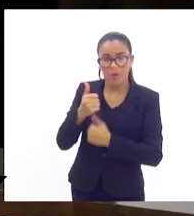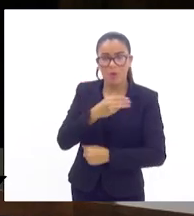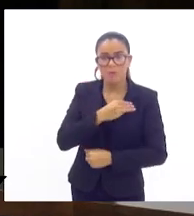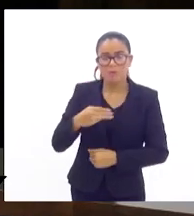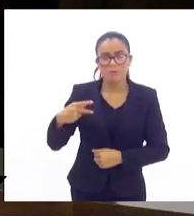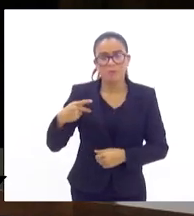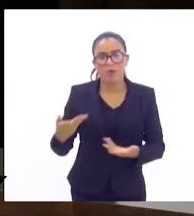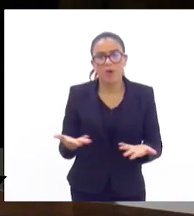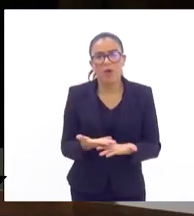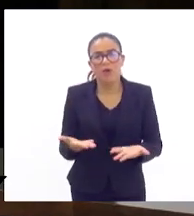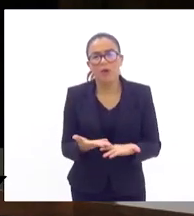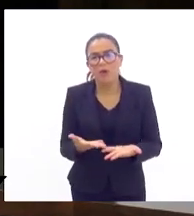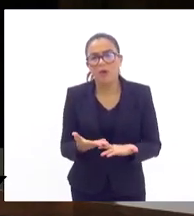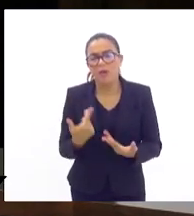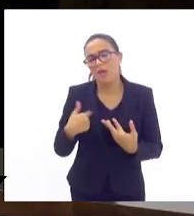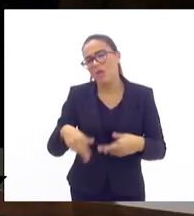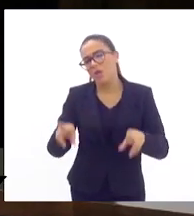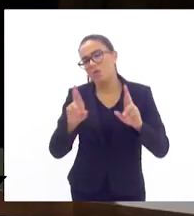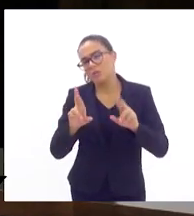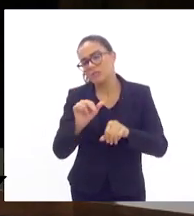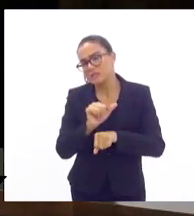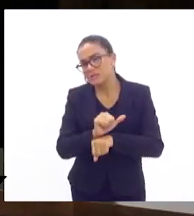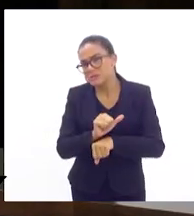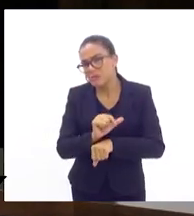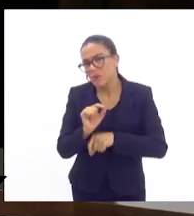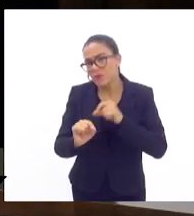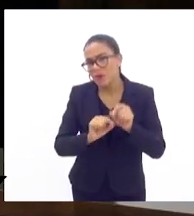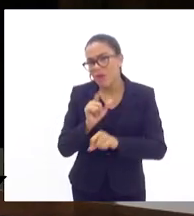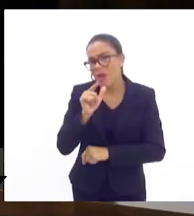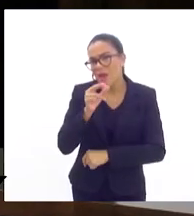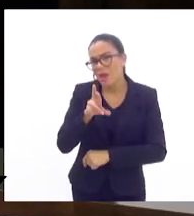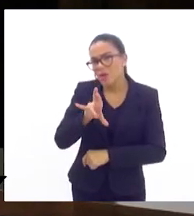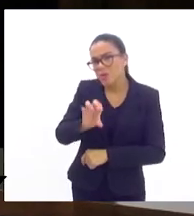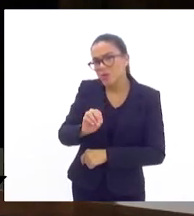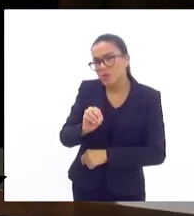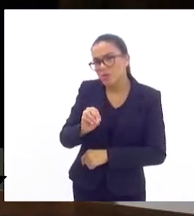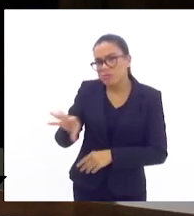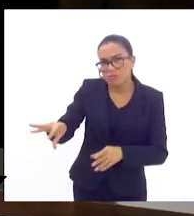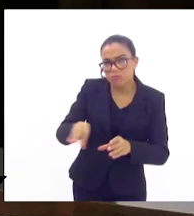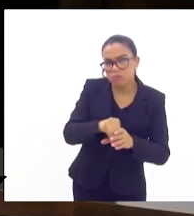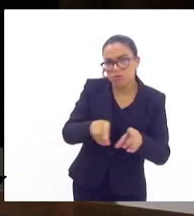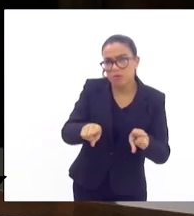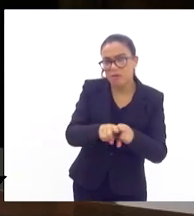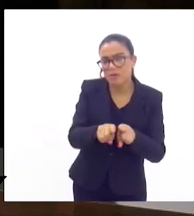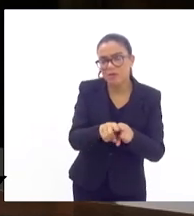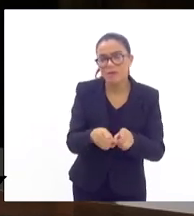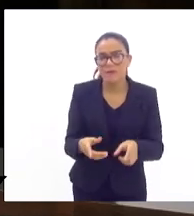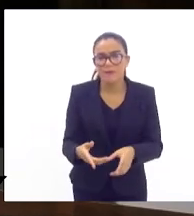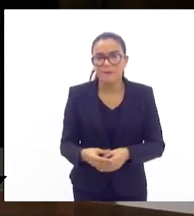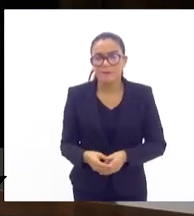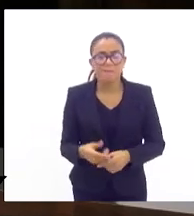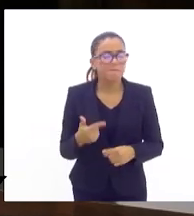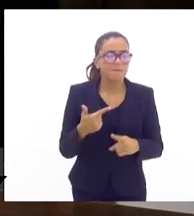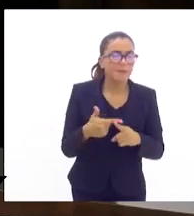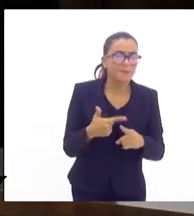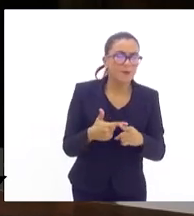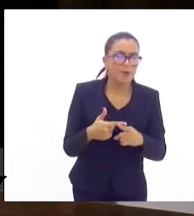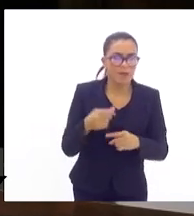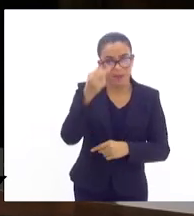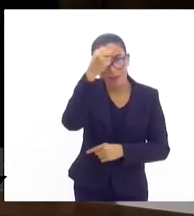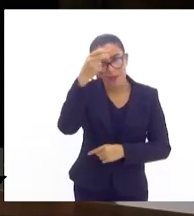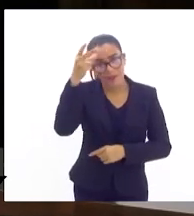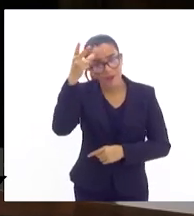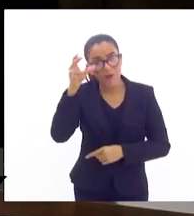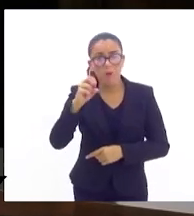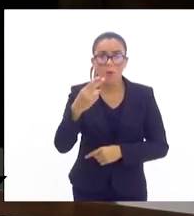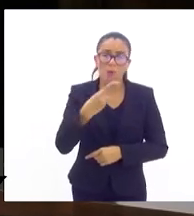e a gente esperava que a Águas do Rio pudesse entrar junto, porque a Prefeitura ou